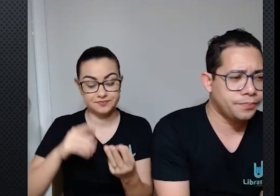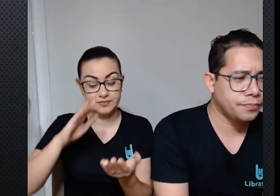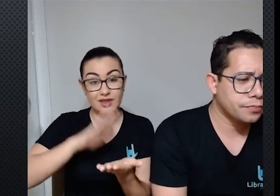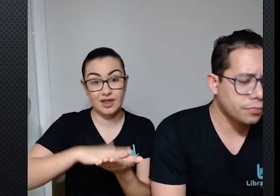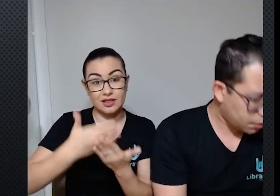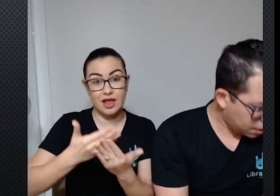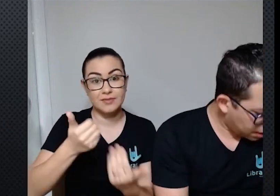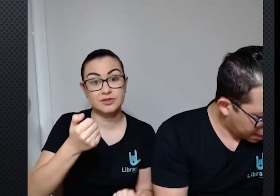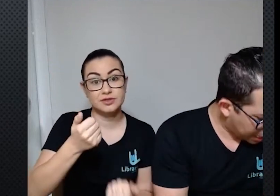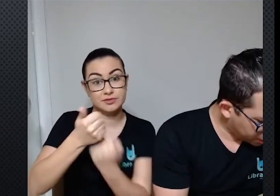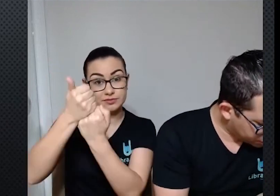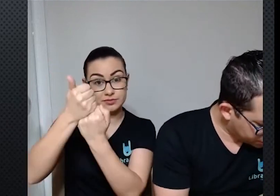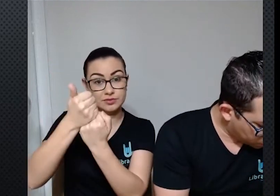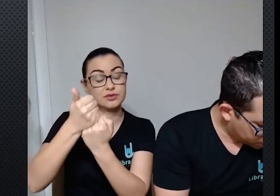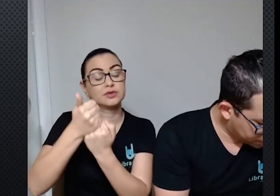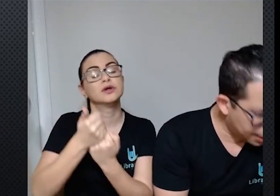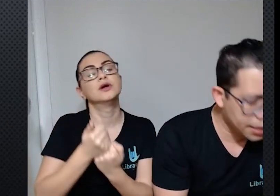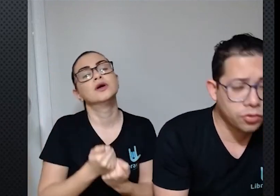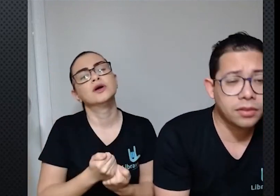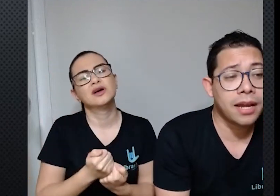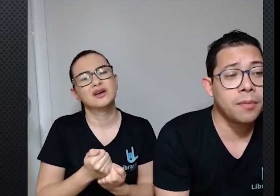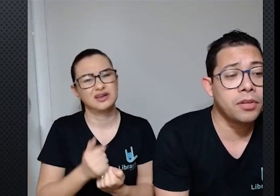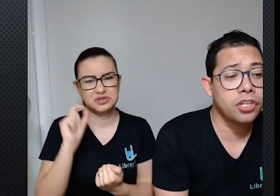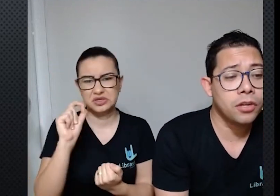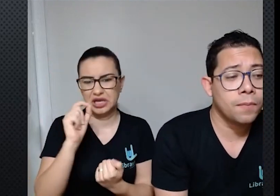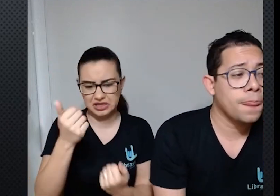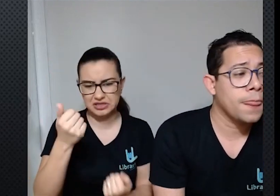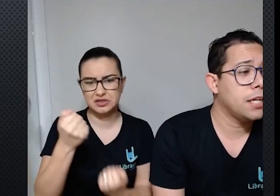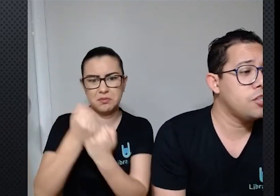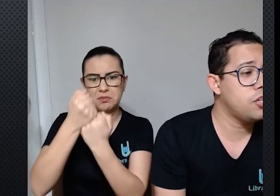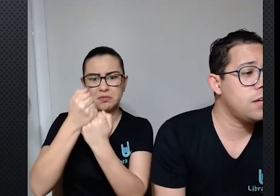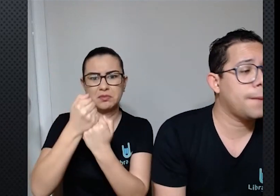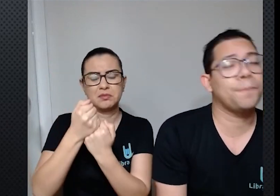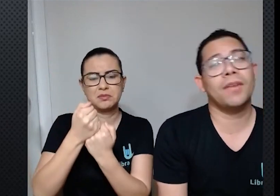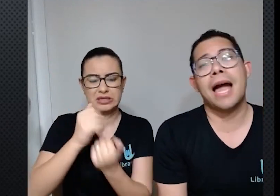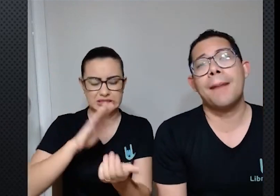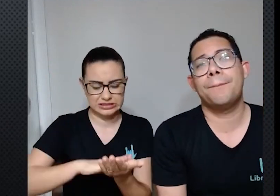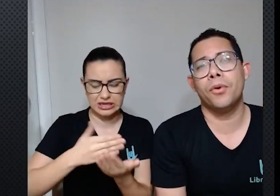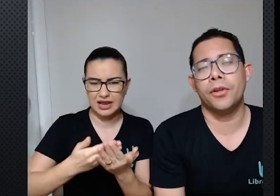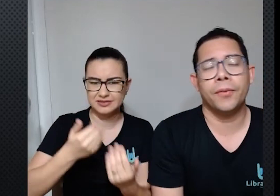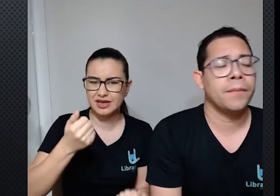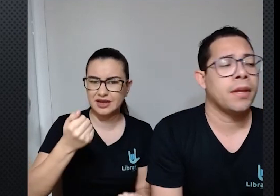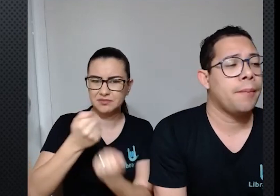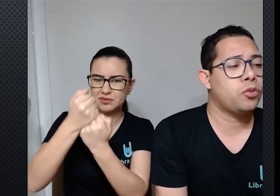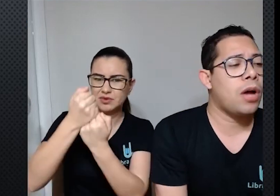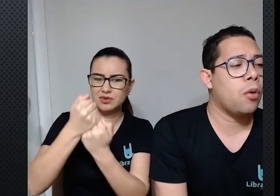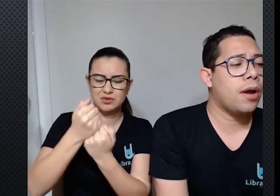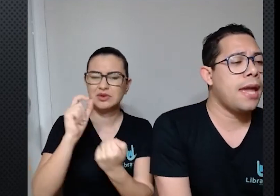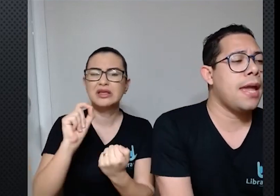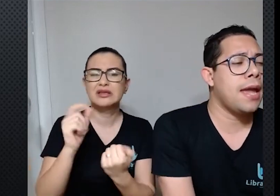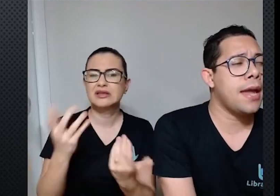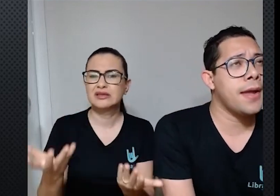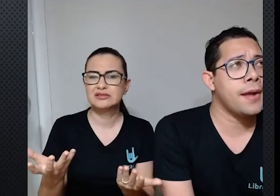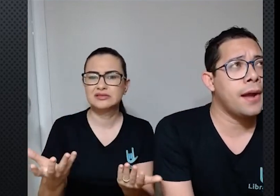apoio. Ai, Gesiel, o que é isso? Intérprete de apoio.